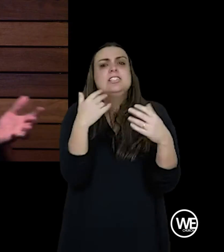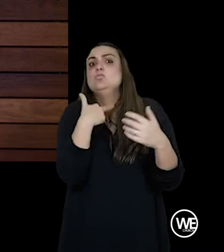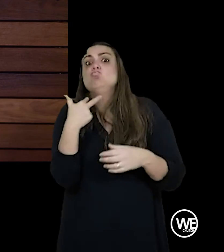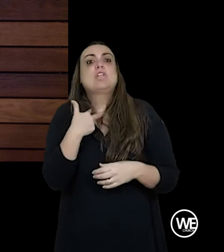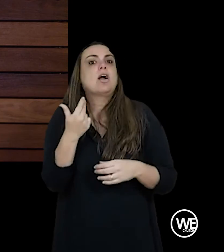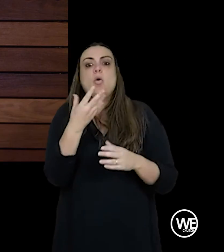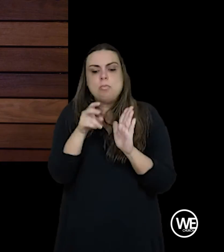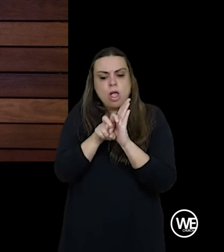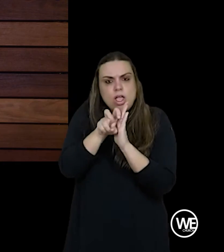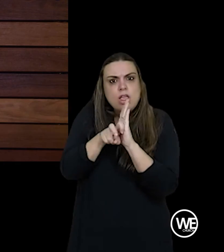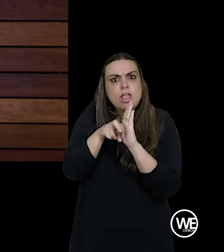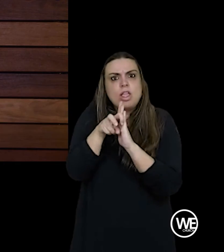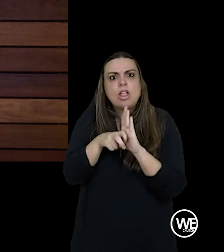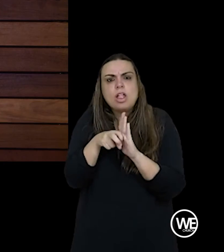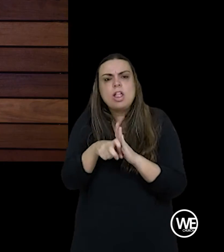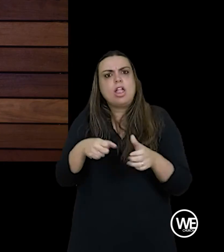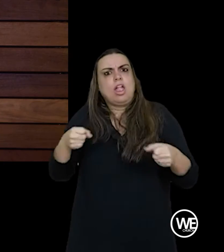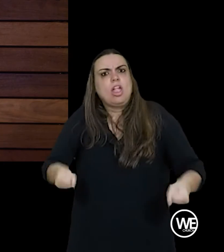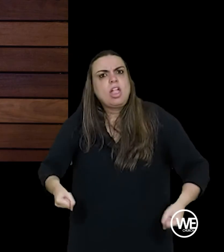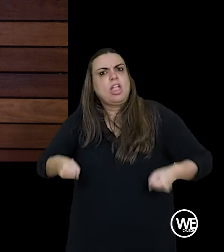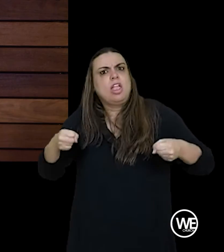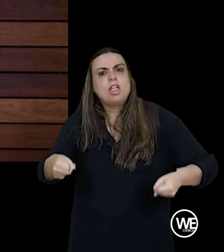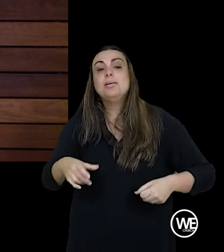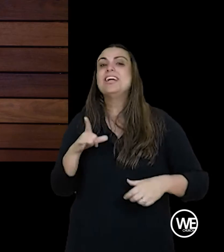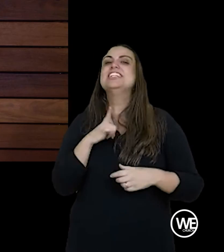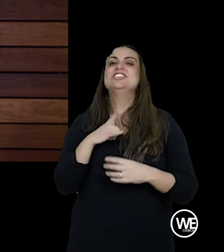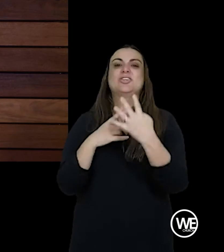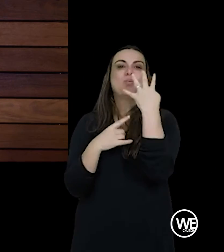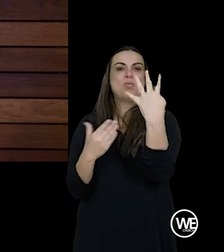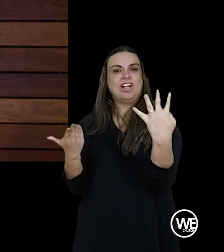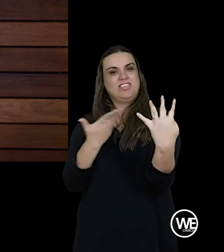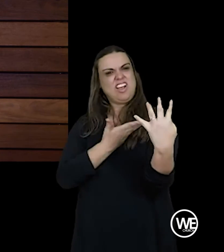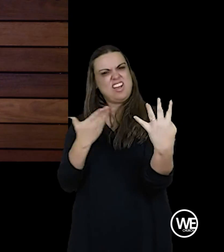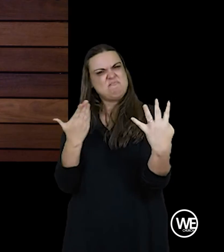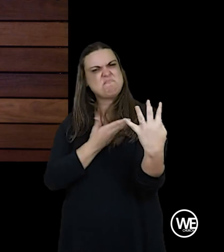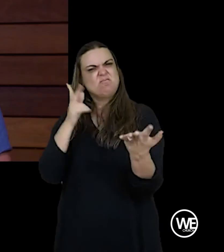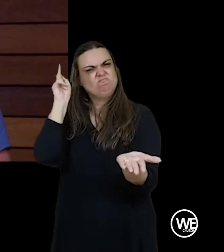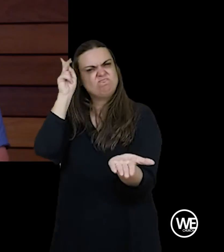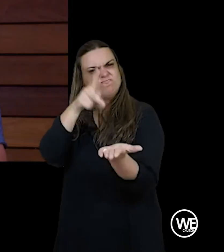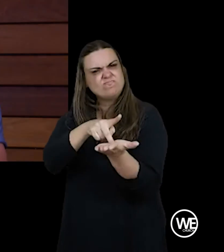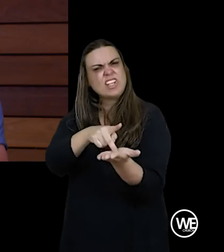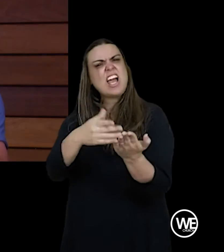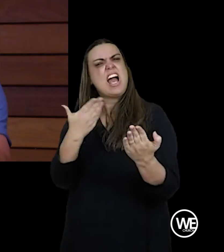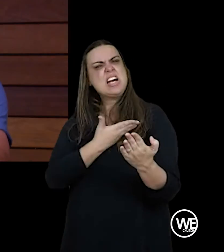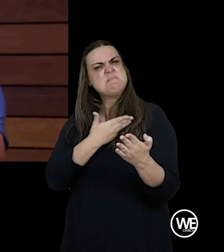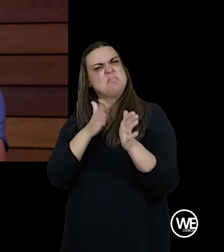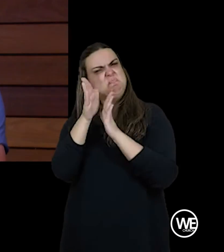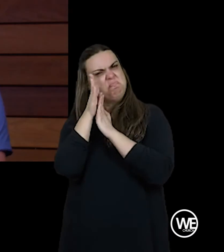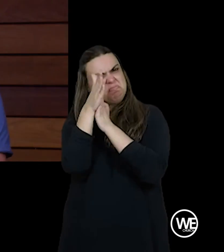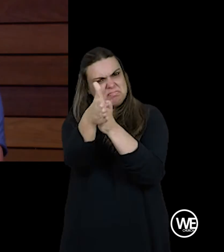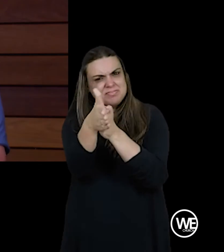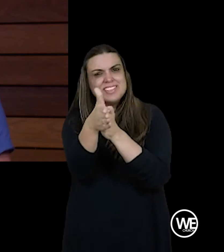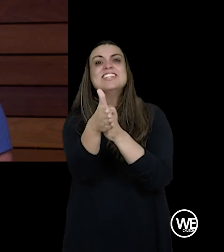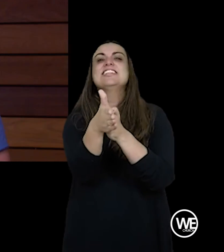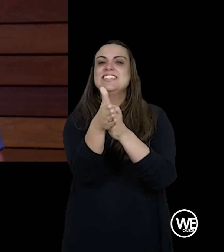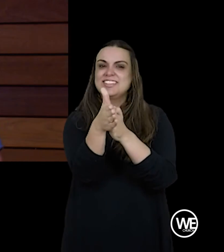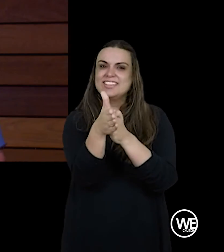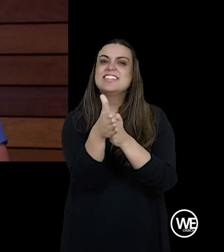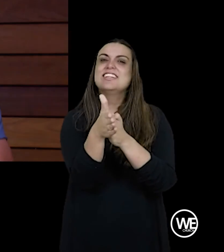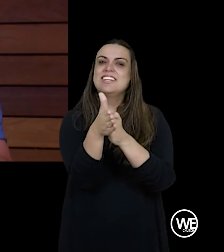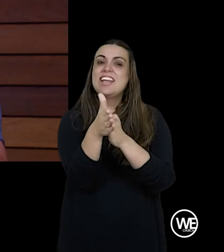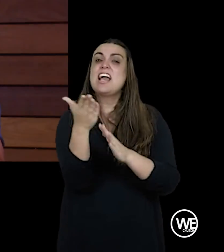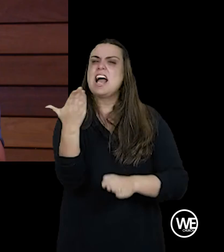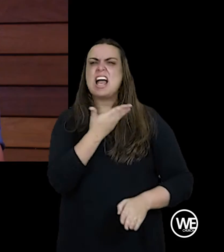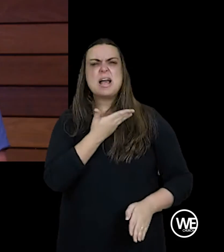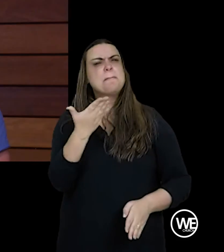paralítico chegar numa situação daquelas, mas ele tinha 4 amigos de fé, porque eles não foram só amigos de fé, irmão,